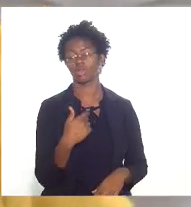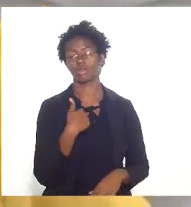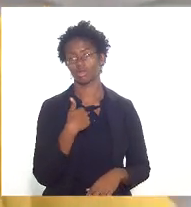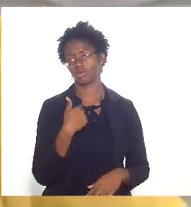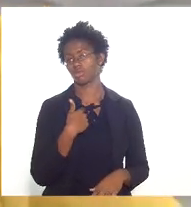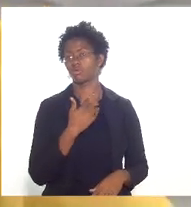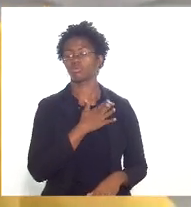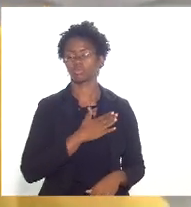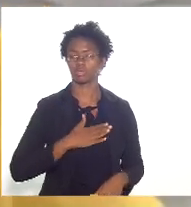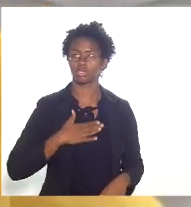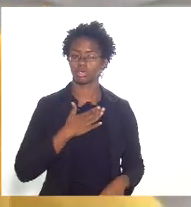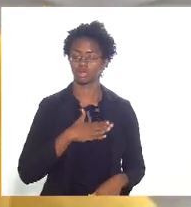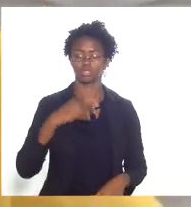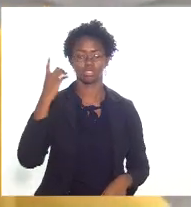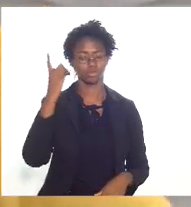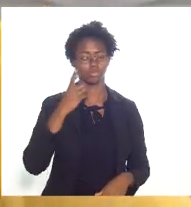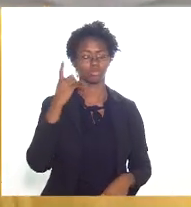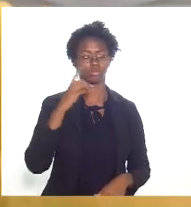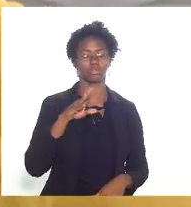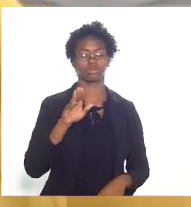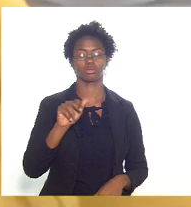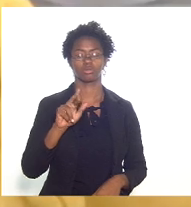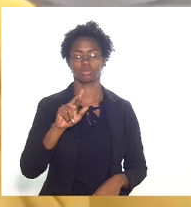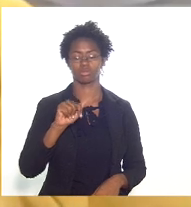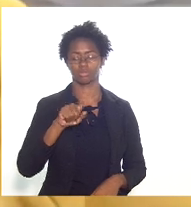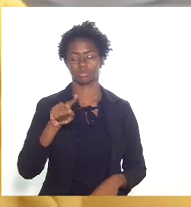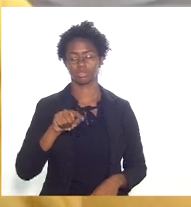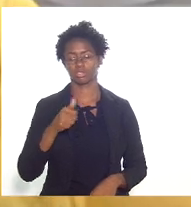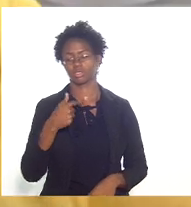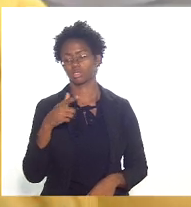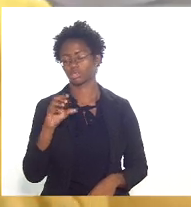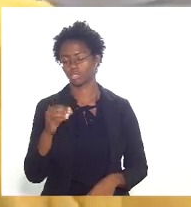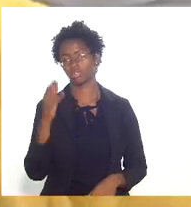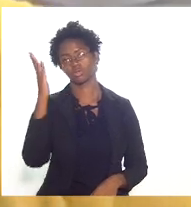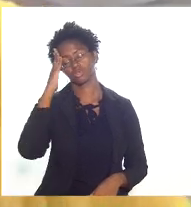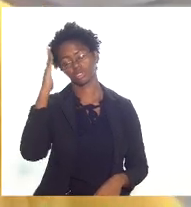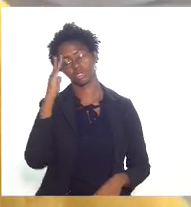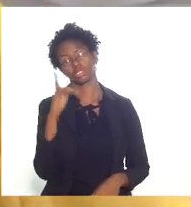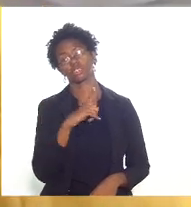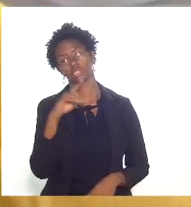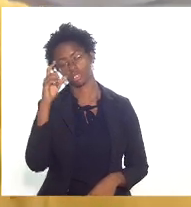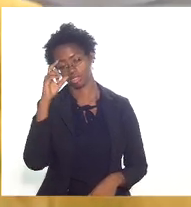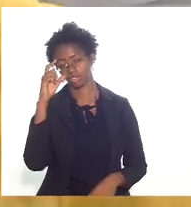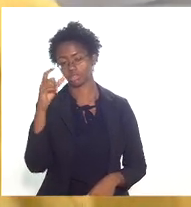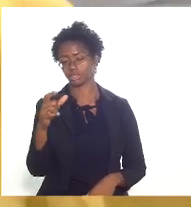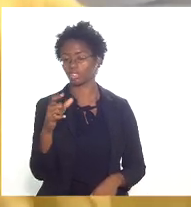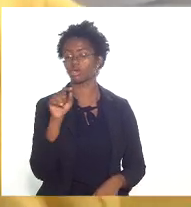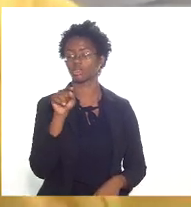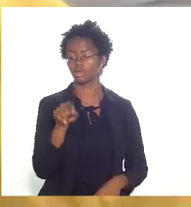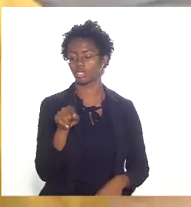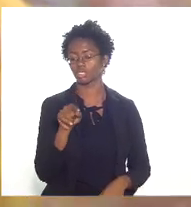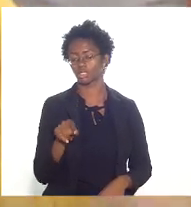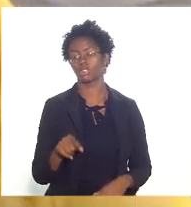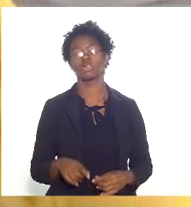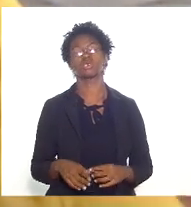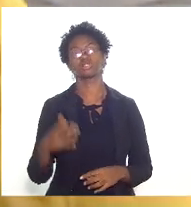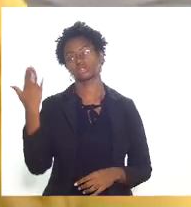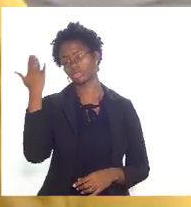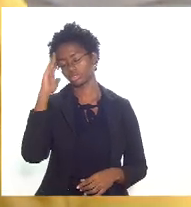ADN o deputado brazão sei que o deputado brazão teve um interesse né de